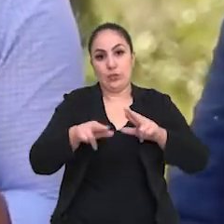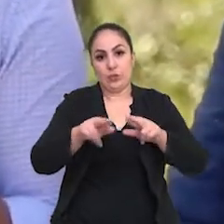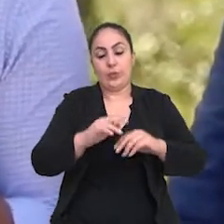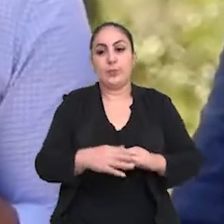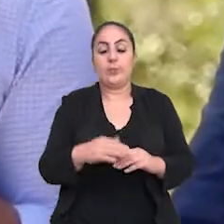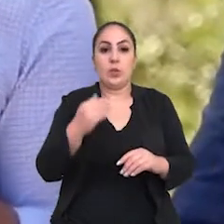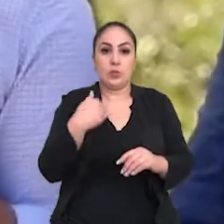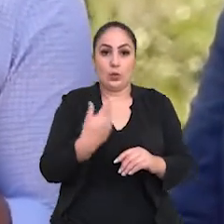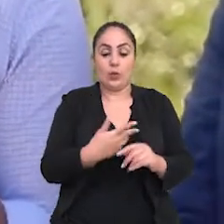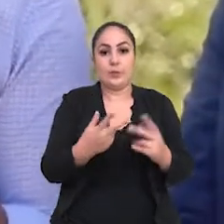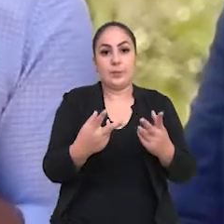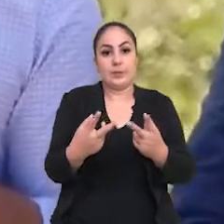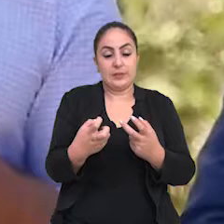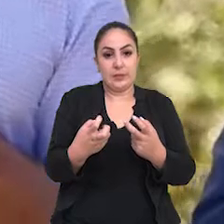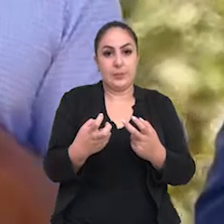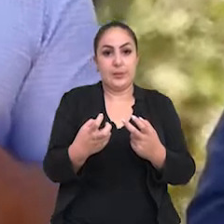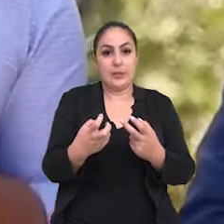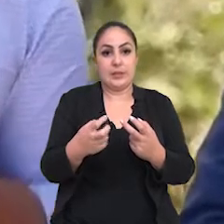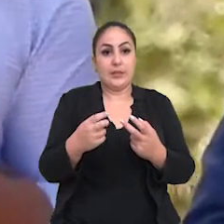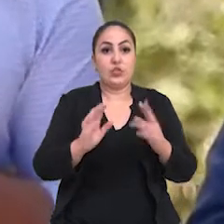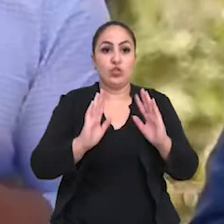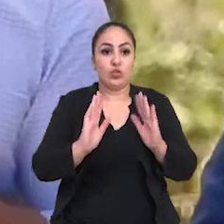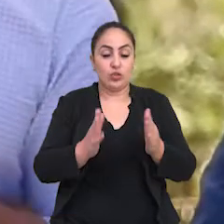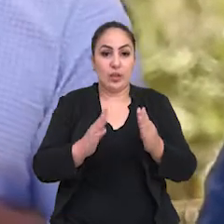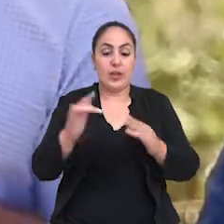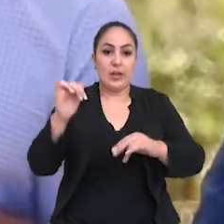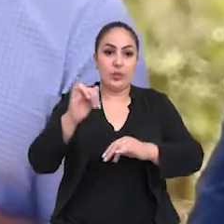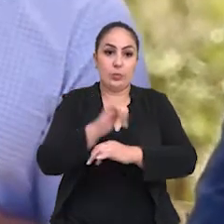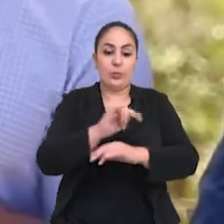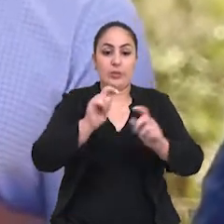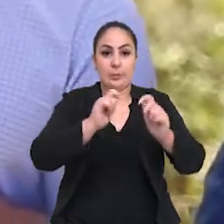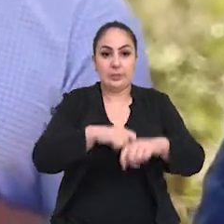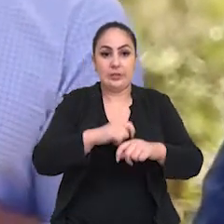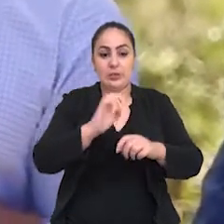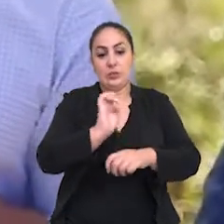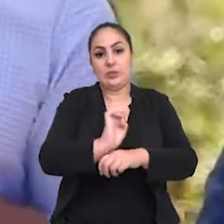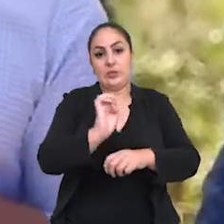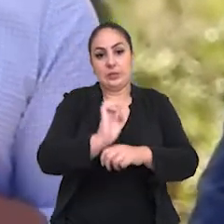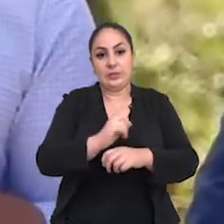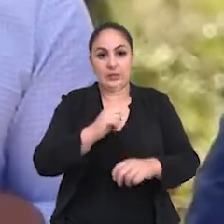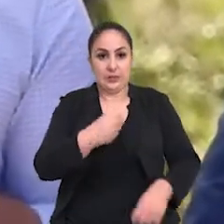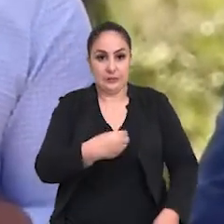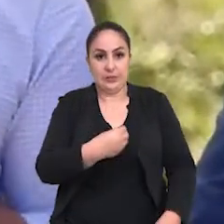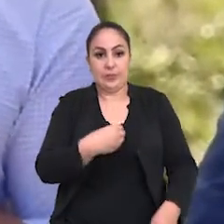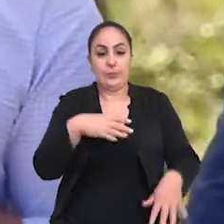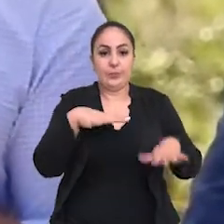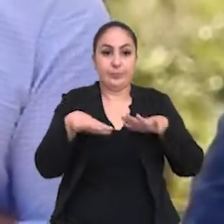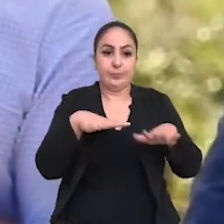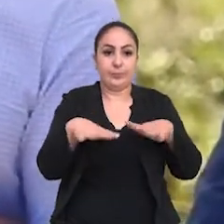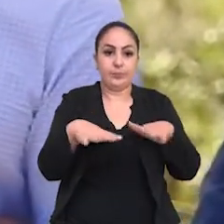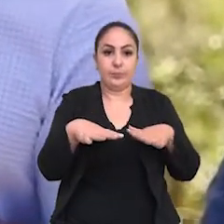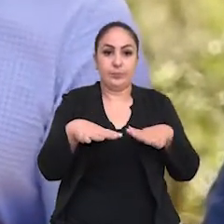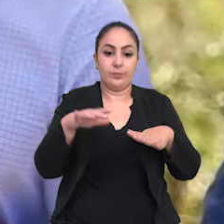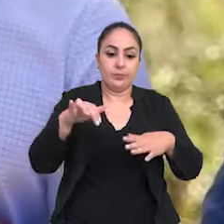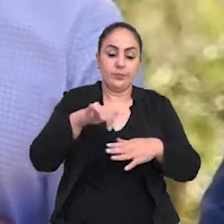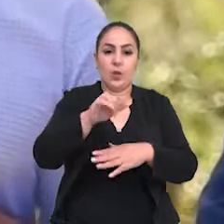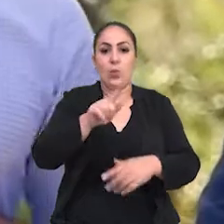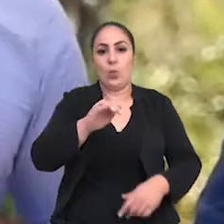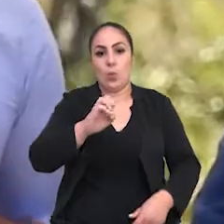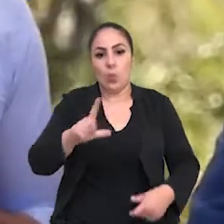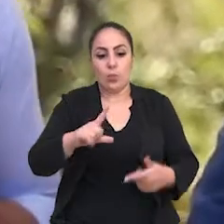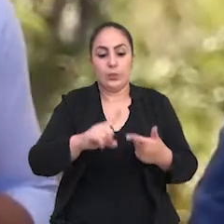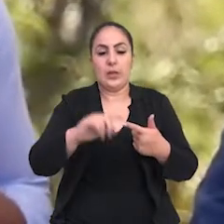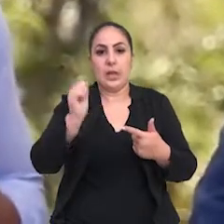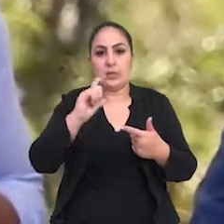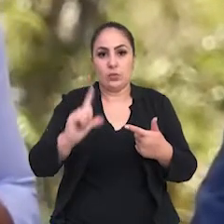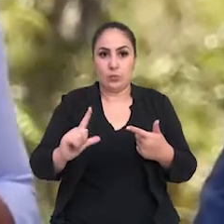região. Porque a gente vê, desde já, o aeroporto nas condições em que ele está, esta movimentação a partir dos voos da Gol,